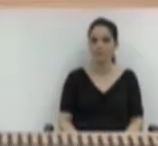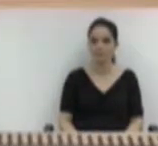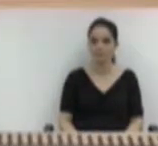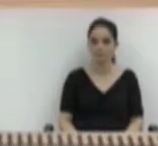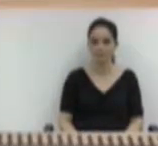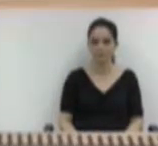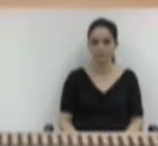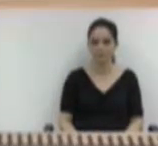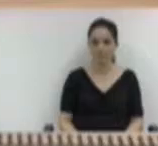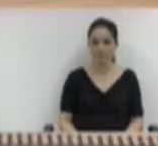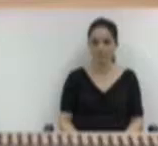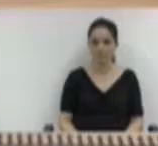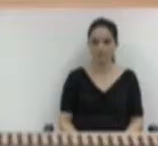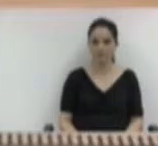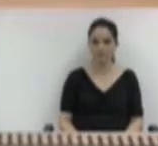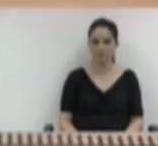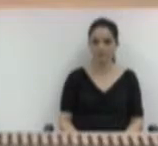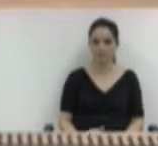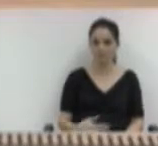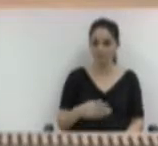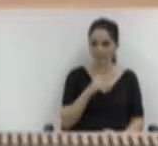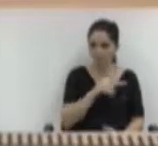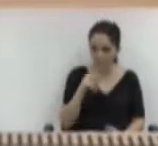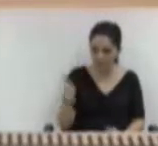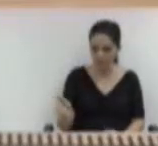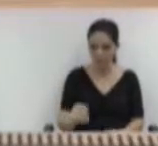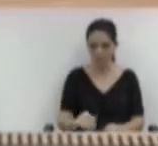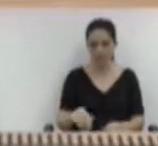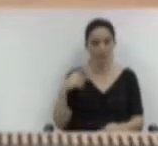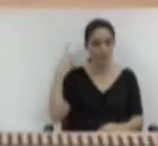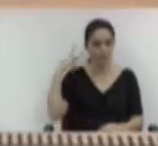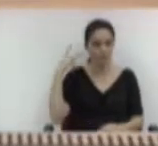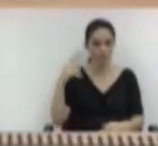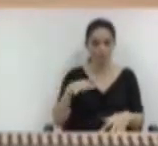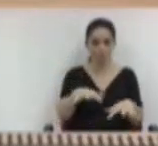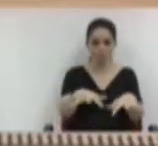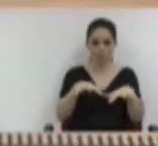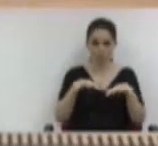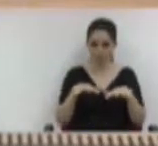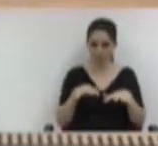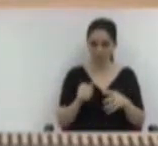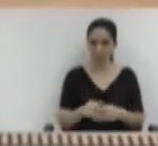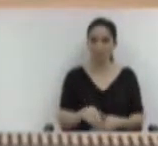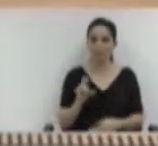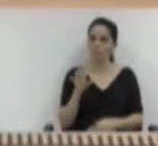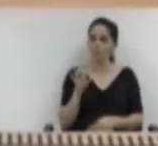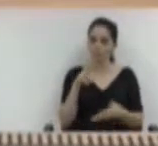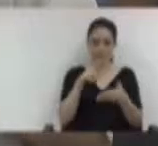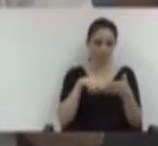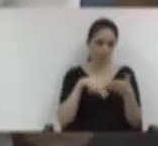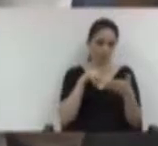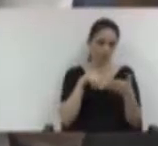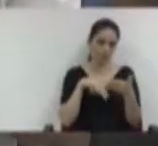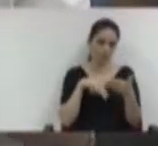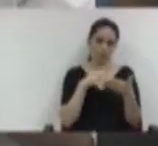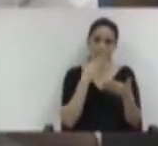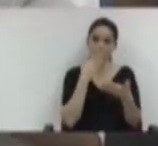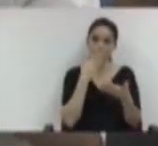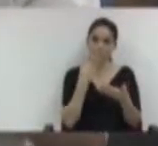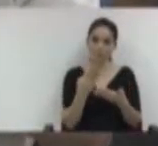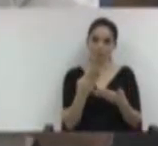Senhor presidente, nobres colegas, público presente. Senhor presidente, eu vou só ler o